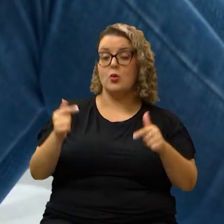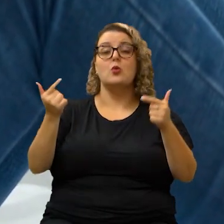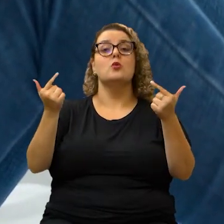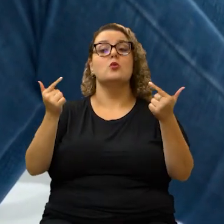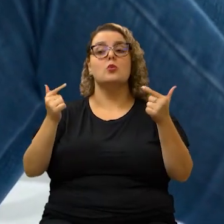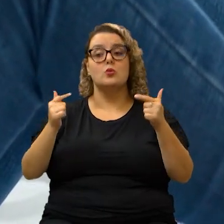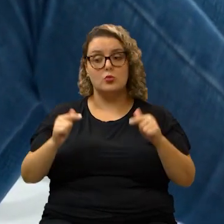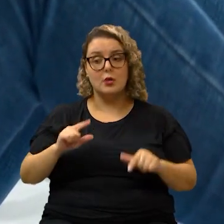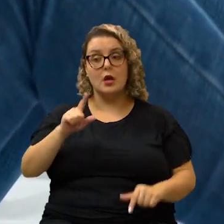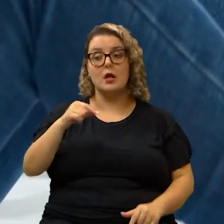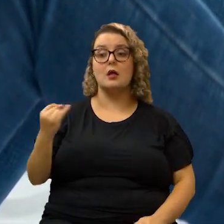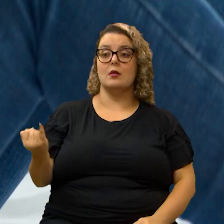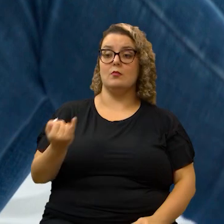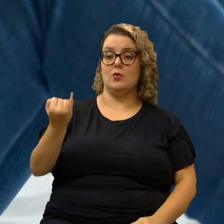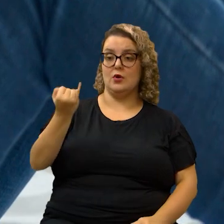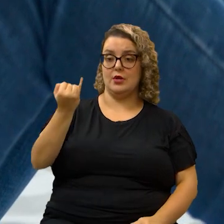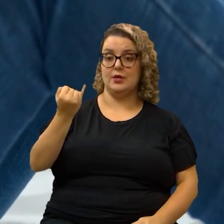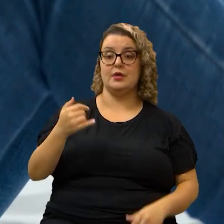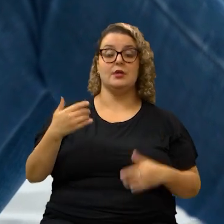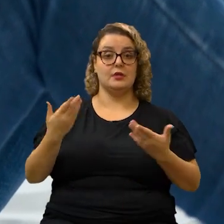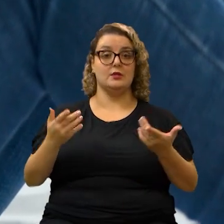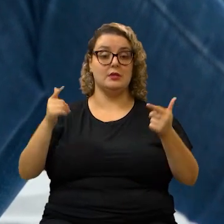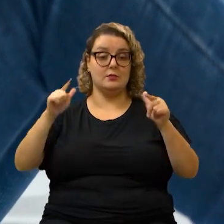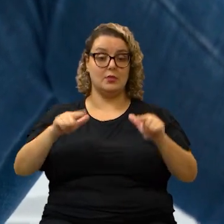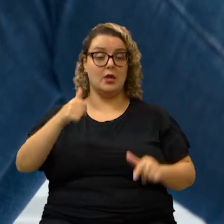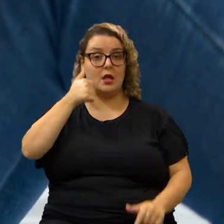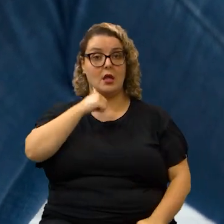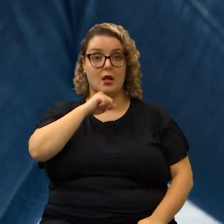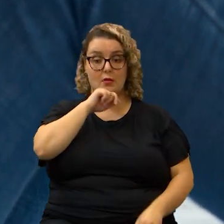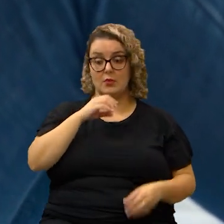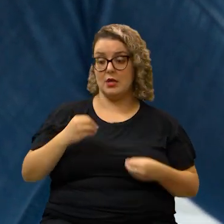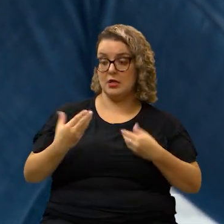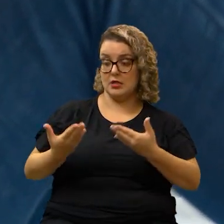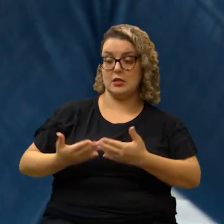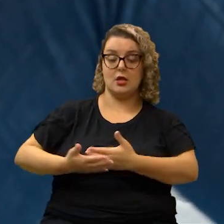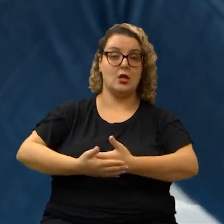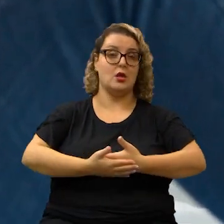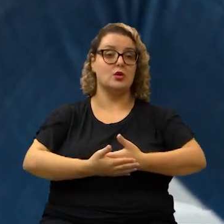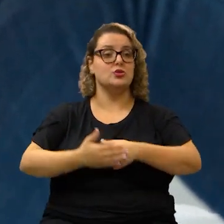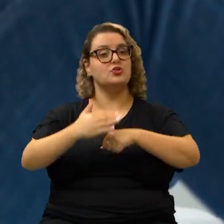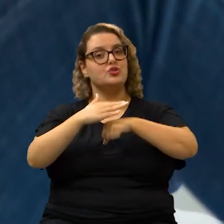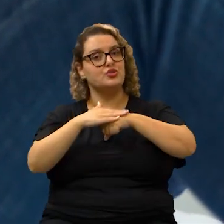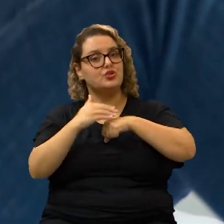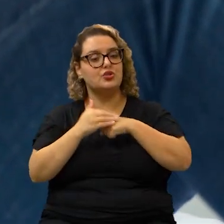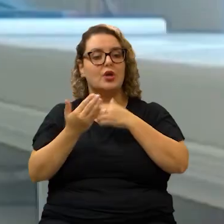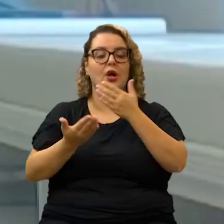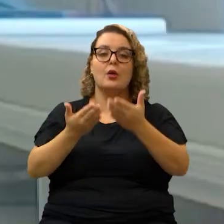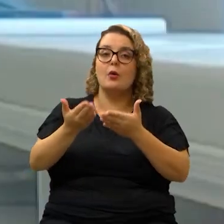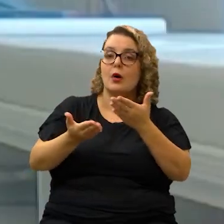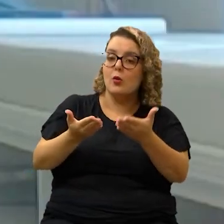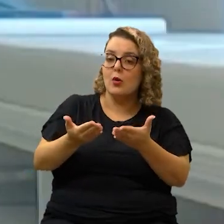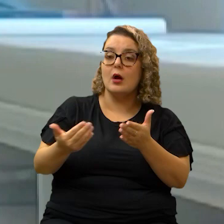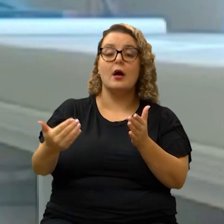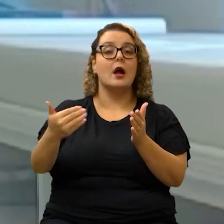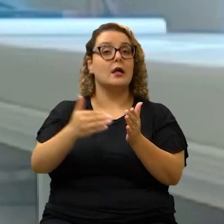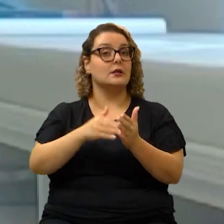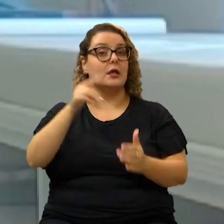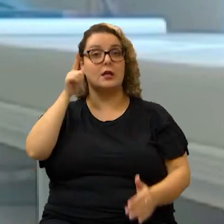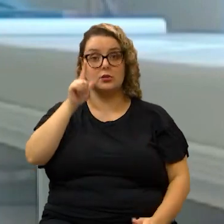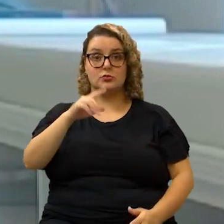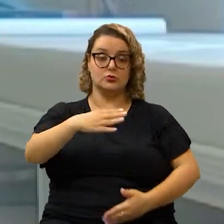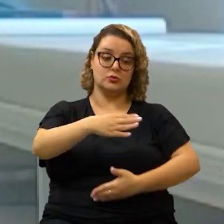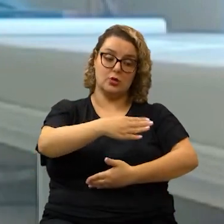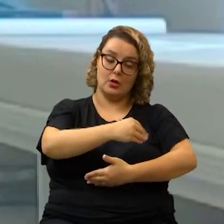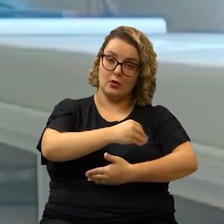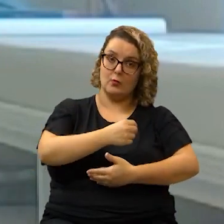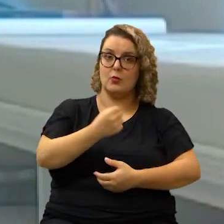também é importante. Então, esse ambiente que a mãe dá para esse bebê de carinho, de cuidado, mesmo que ela não consiga amamentar